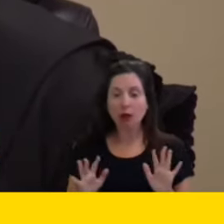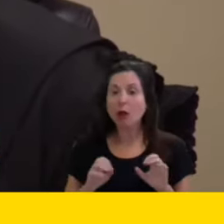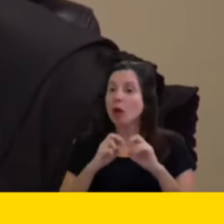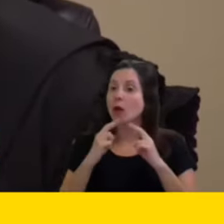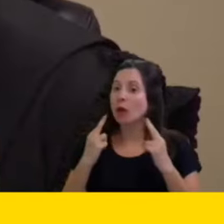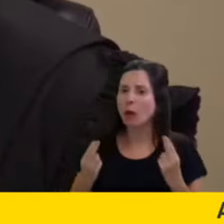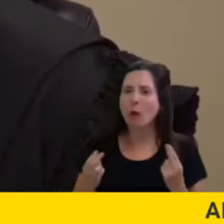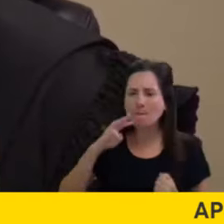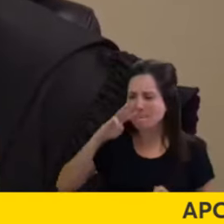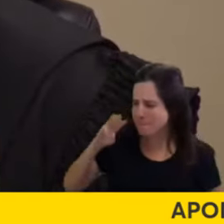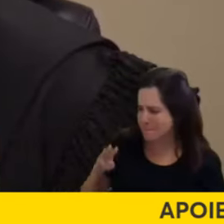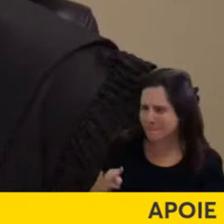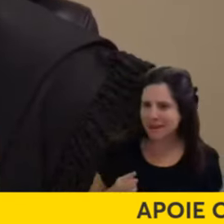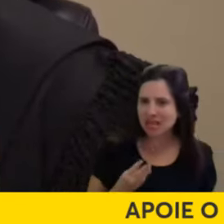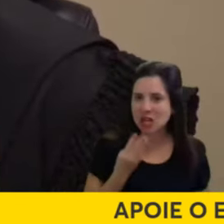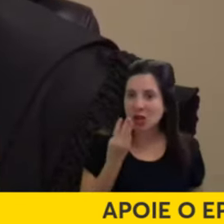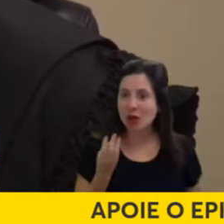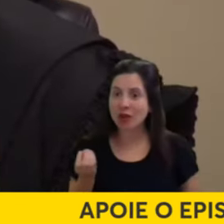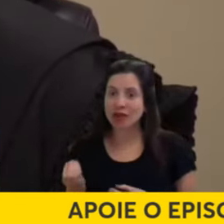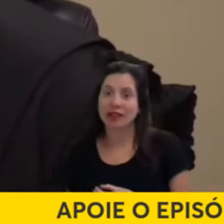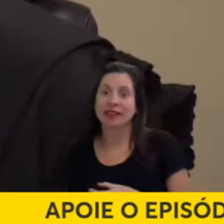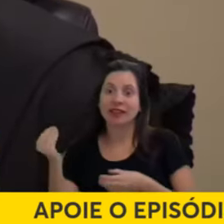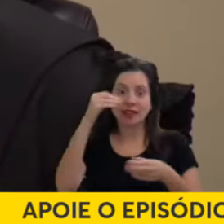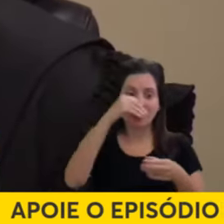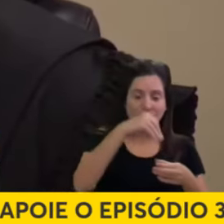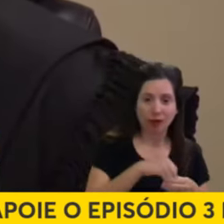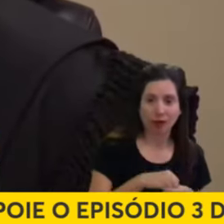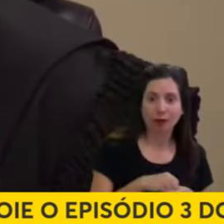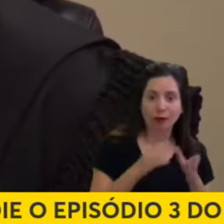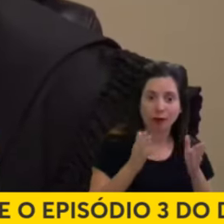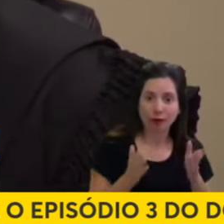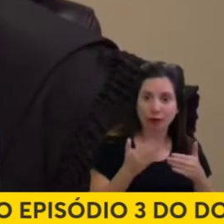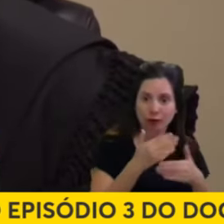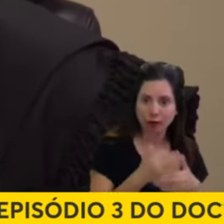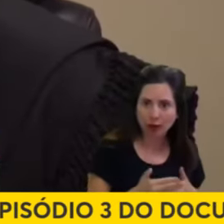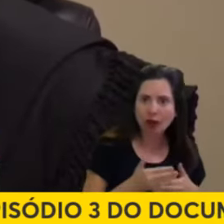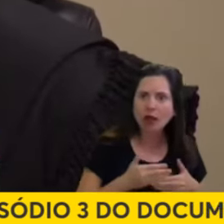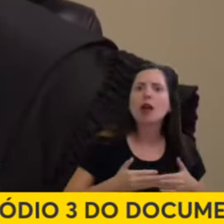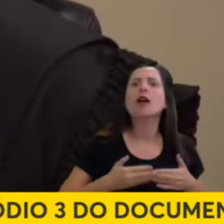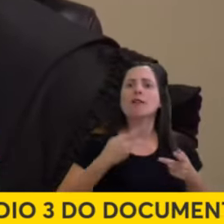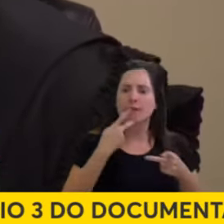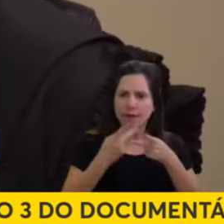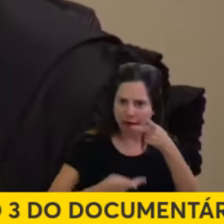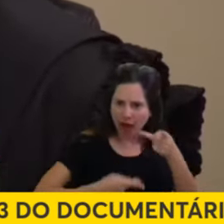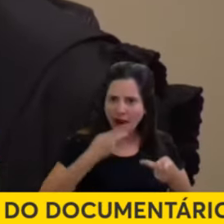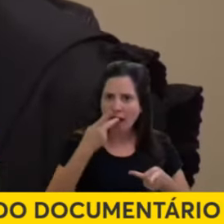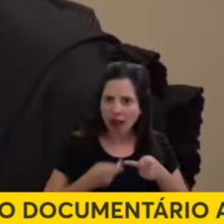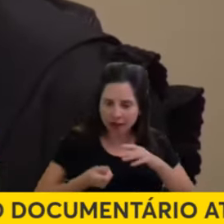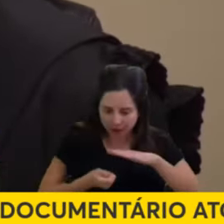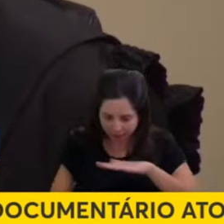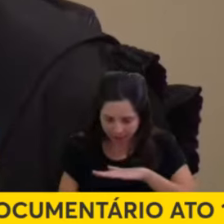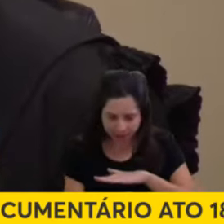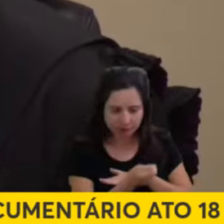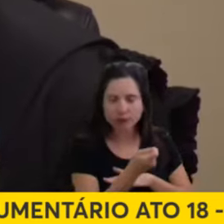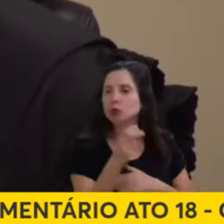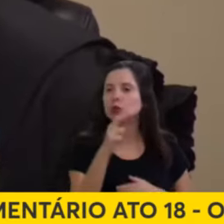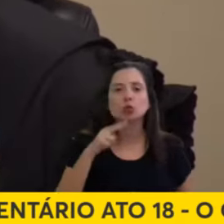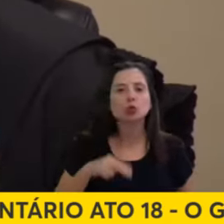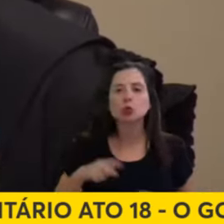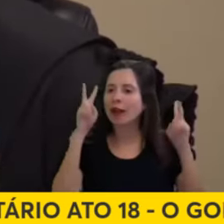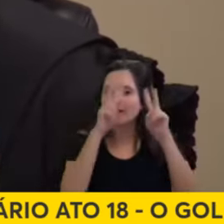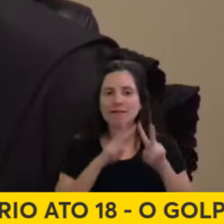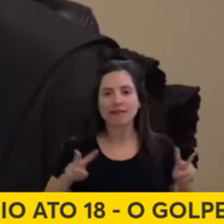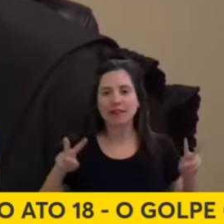bilhões de reais devolvidos aos cofres públicos pela prática confessada de corrupção nunca Vista antes na história desse país muito